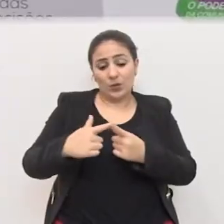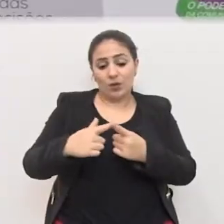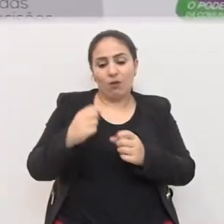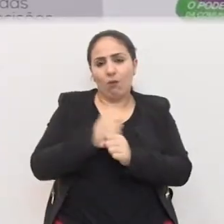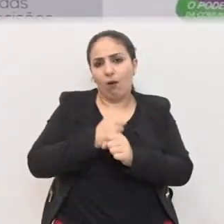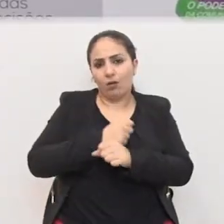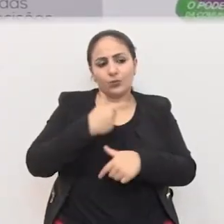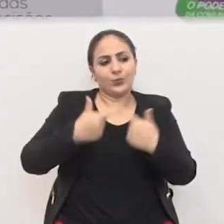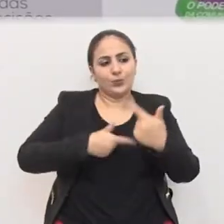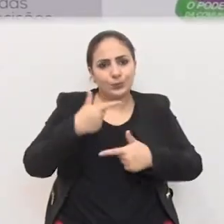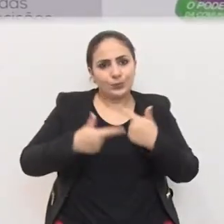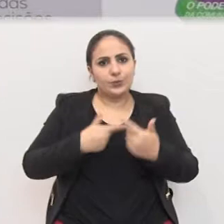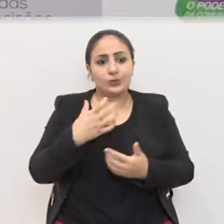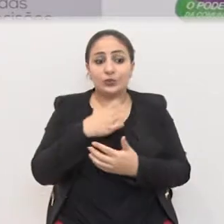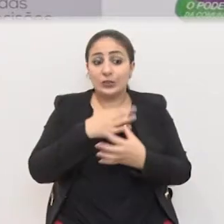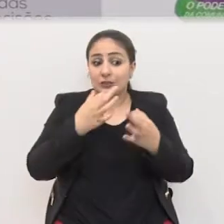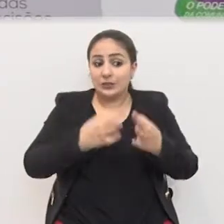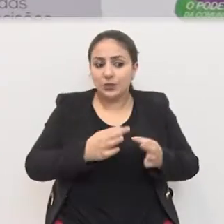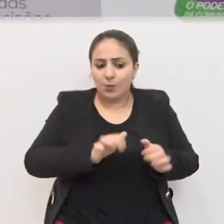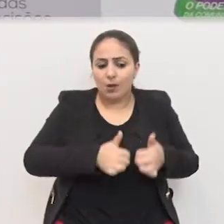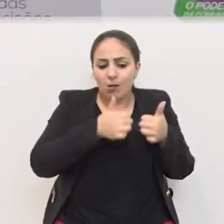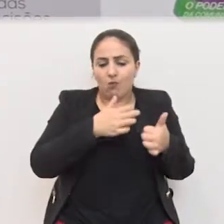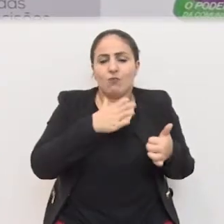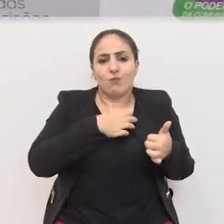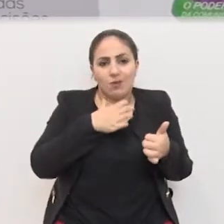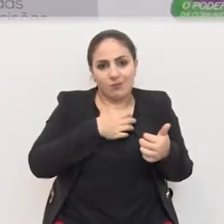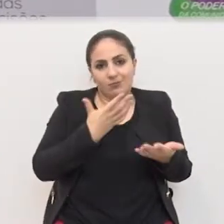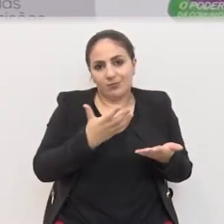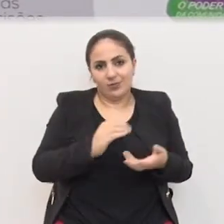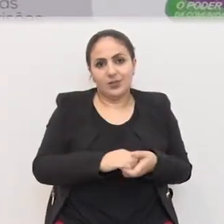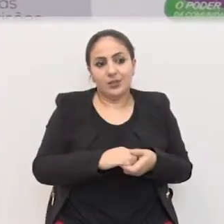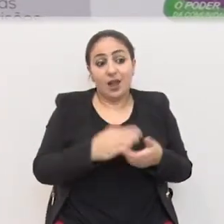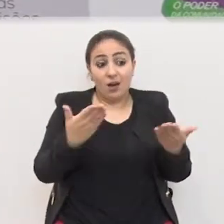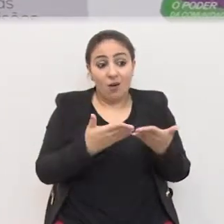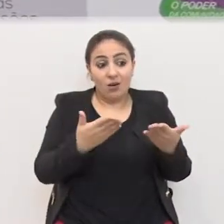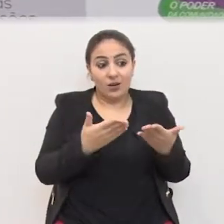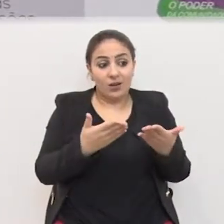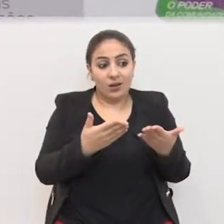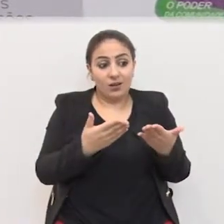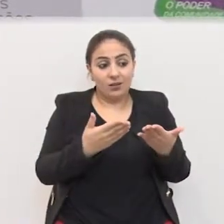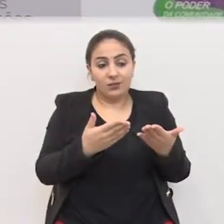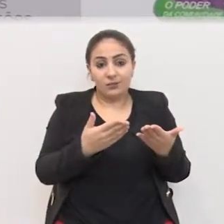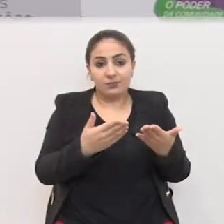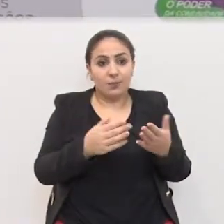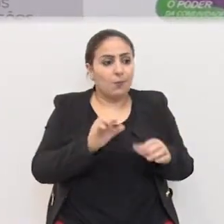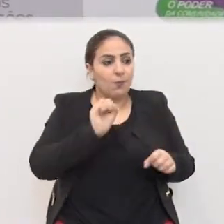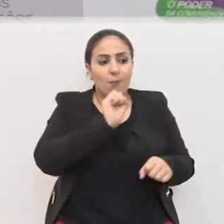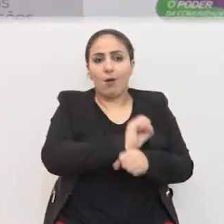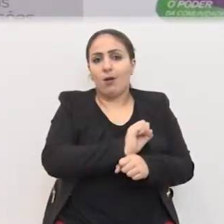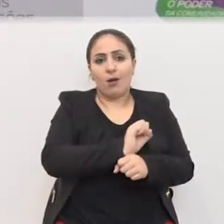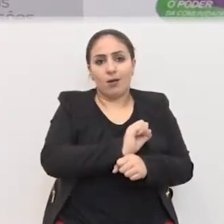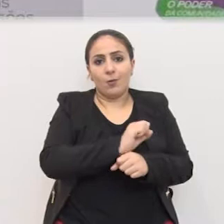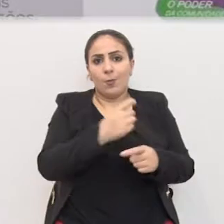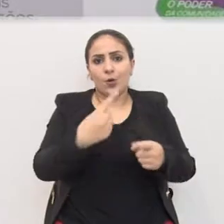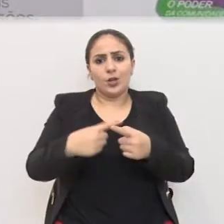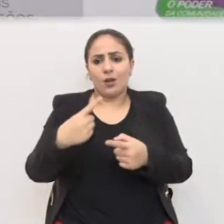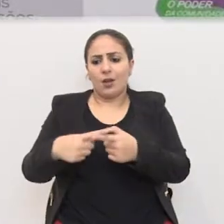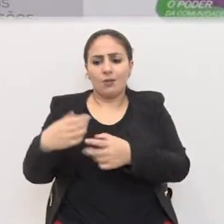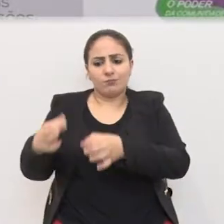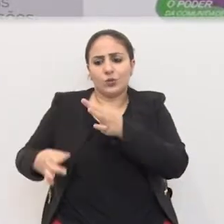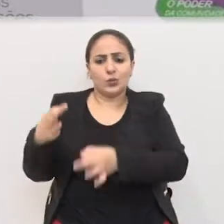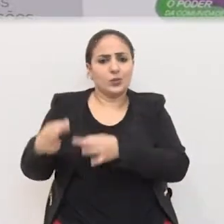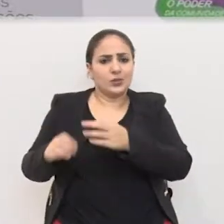ano de trabalho feito da maneira certa, da maneira correta e interrompido por uma decisão arbitrária, eu